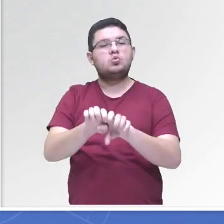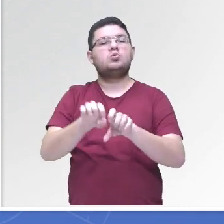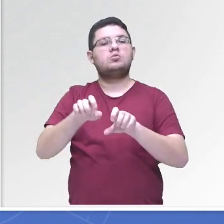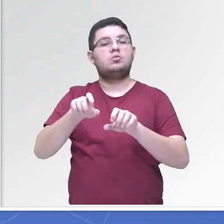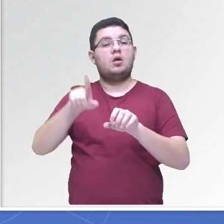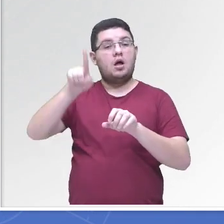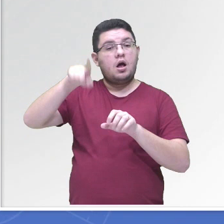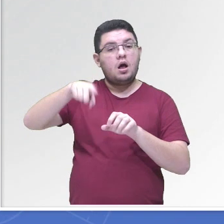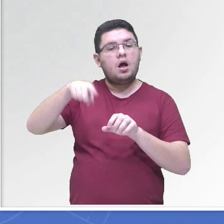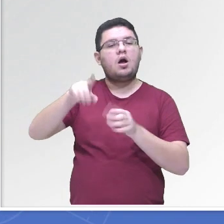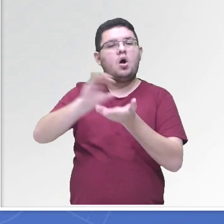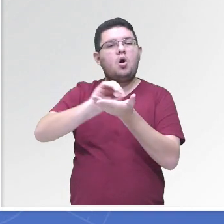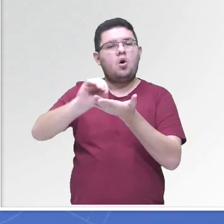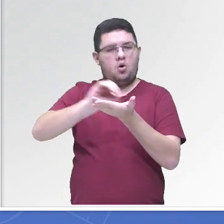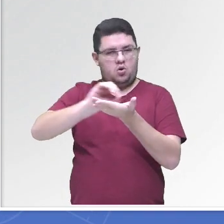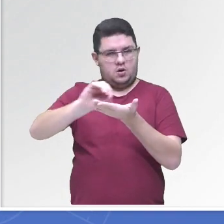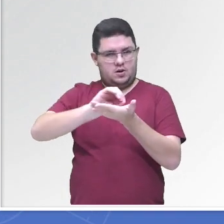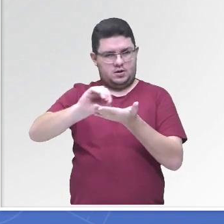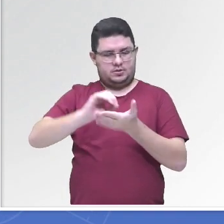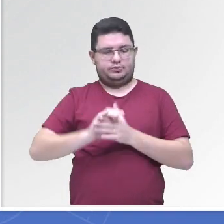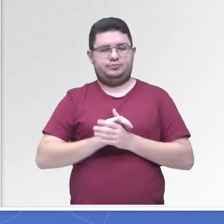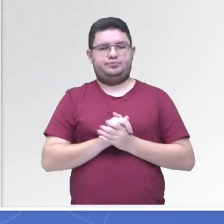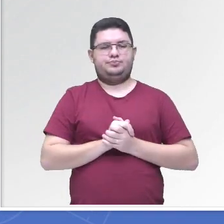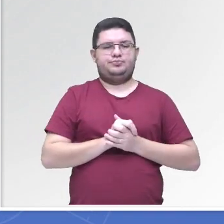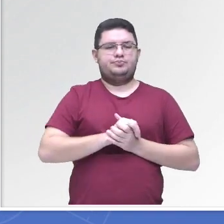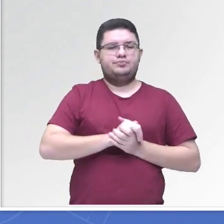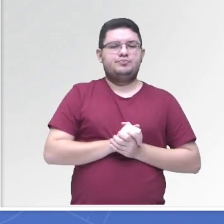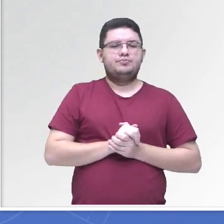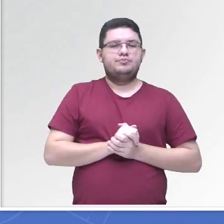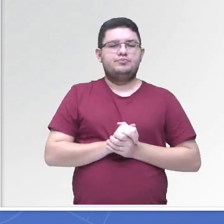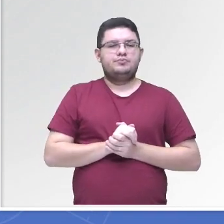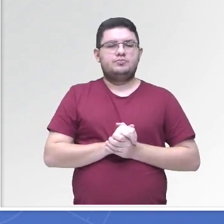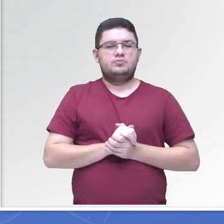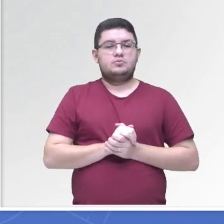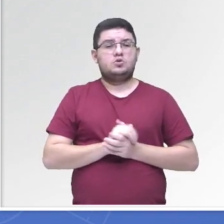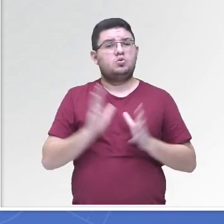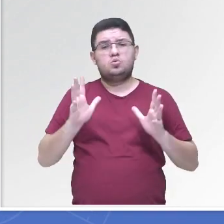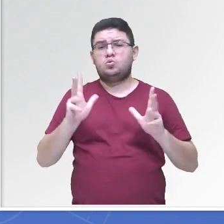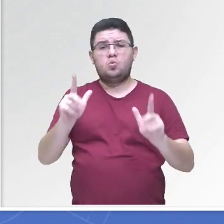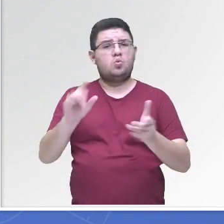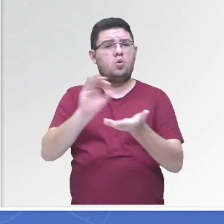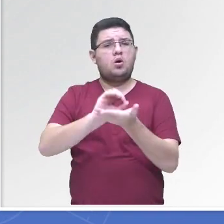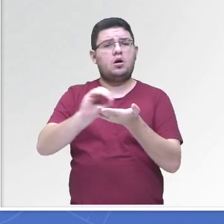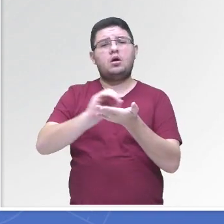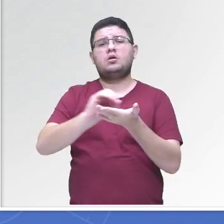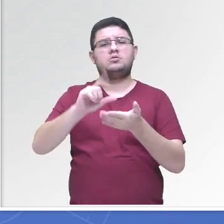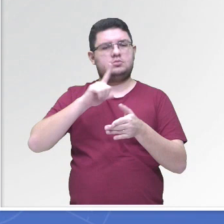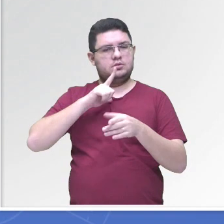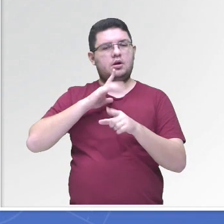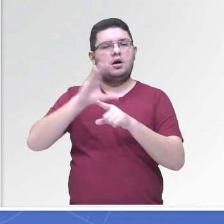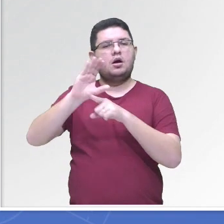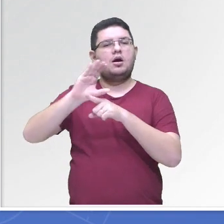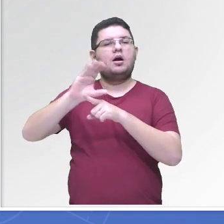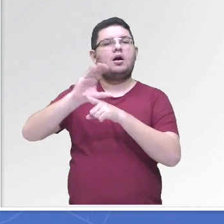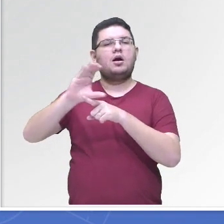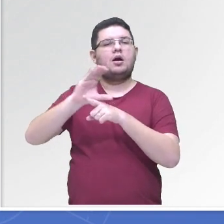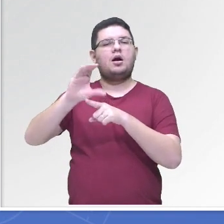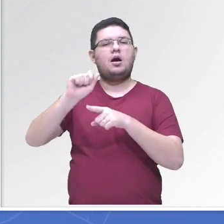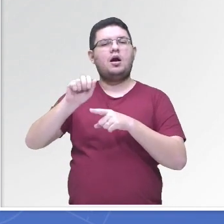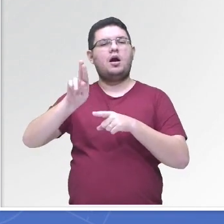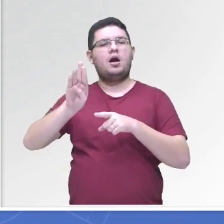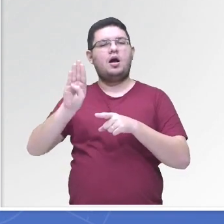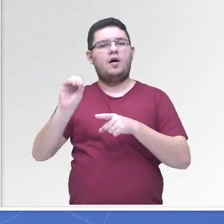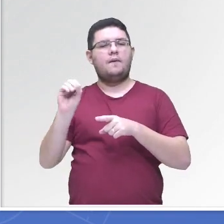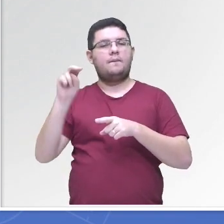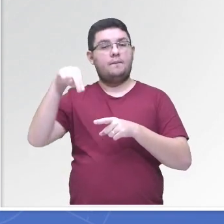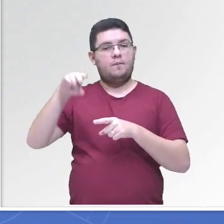de compostos orgânicos, tá? Então, todo composto orgânico tem esse elemento na sua